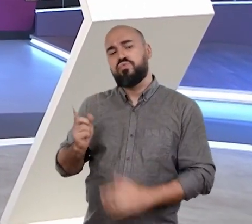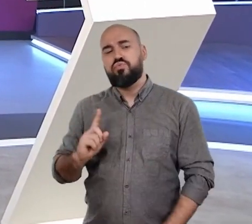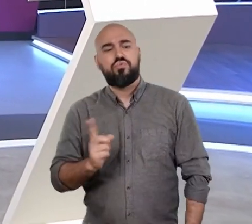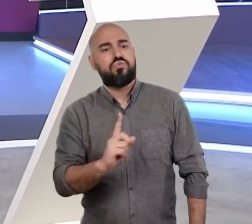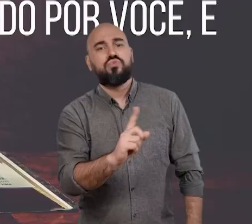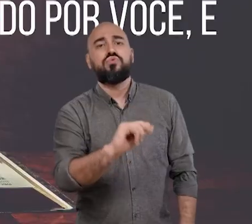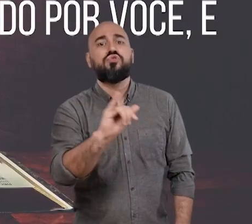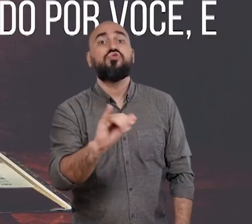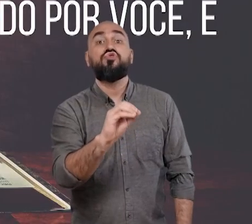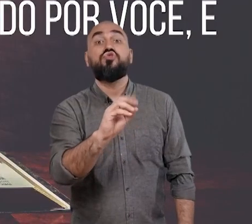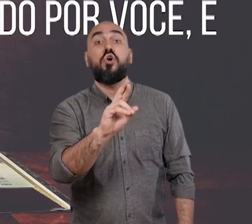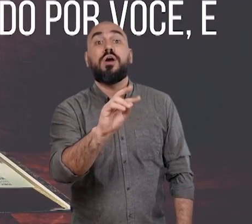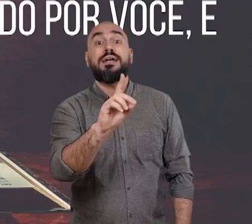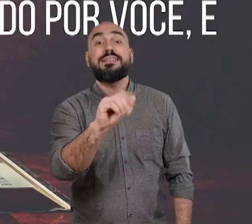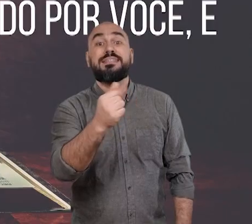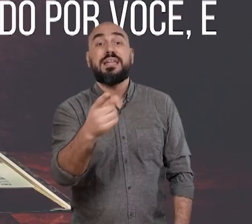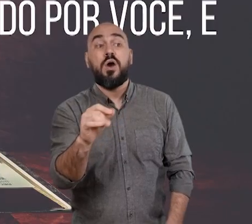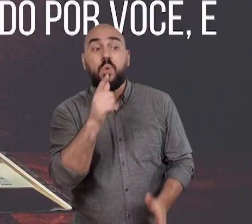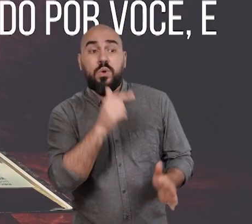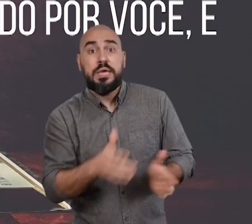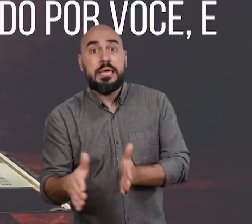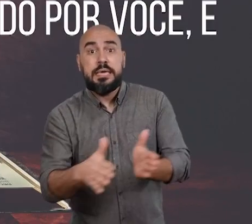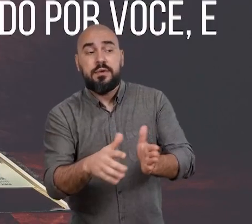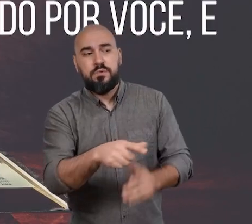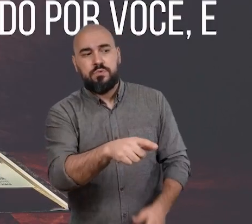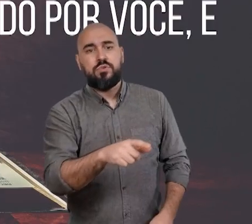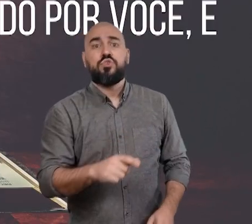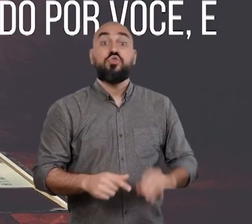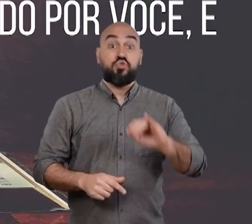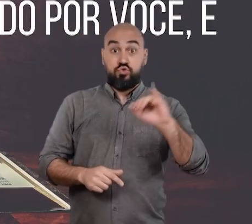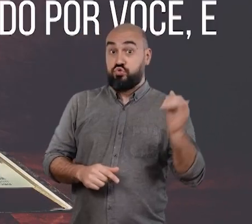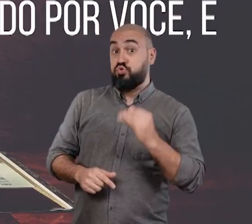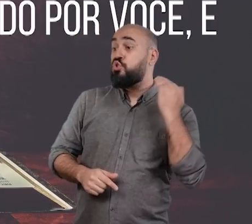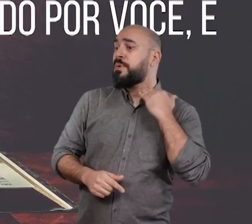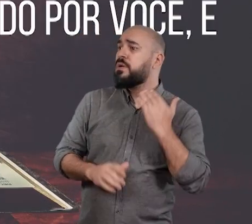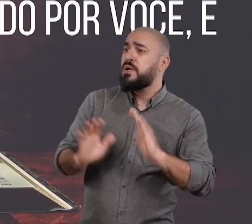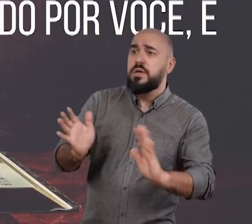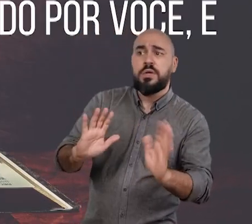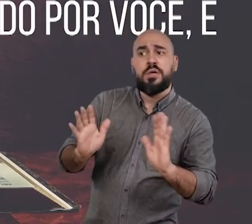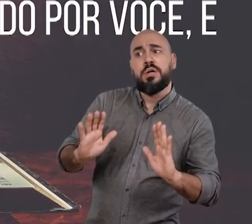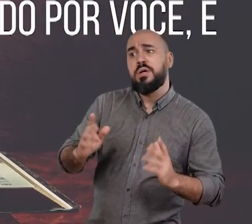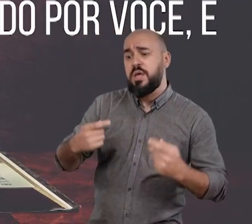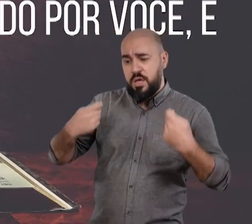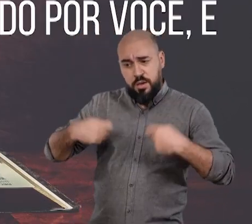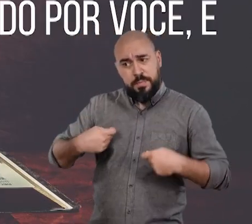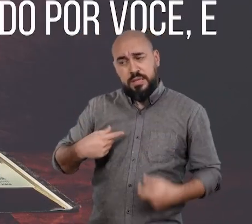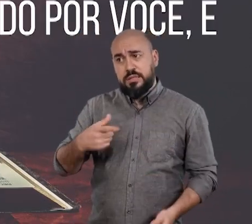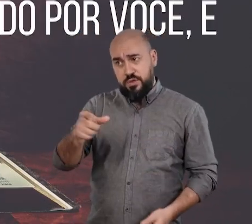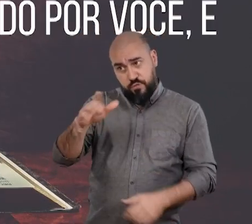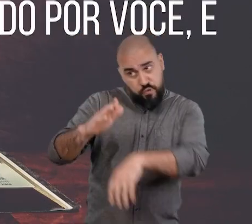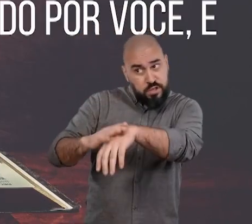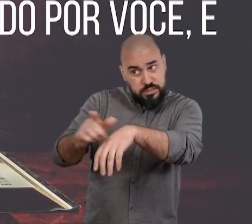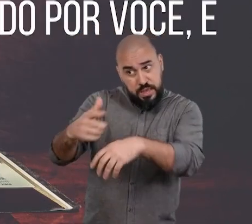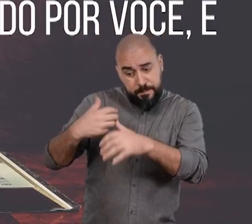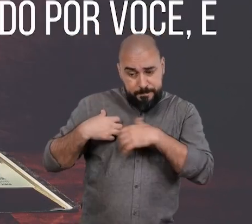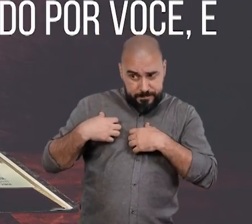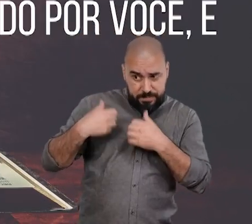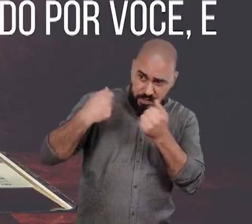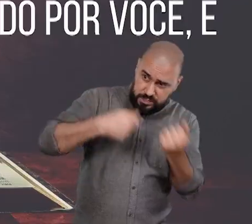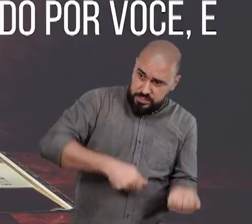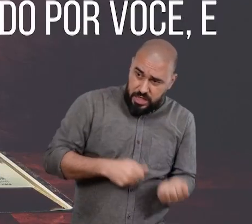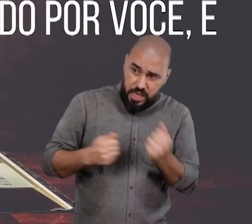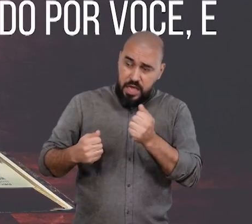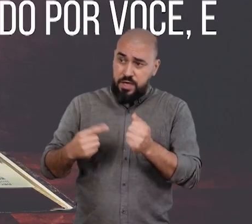batizasse. Na hora, diz a Bíblia. João, porém, quis convencê-lo a mudar de ideia, dizendo: eu é que preciso ser batizado por você, e